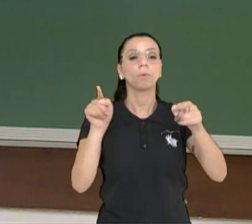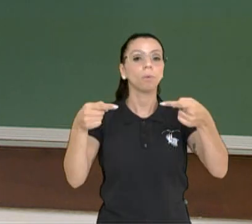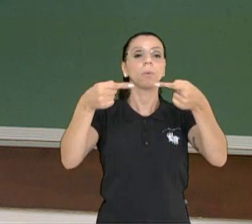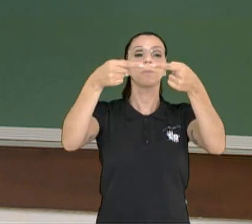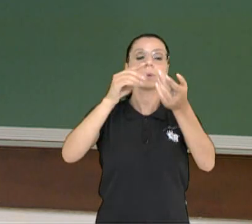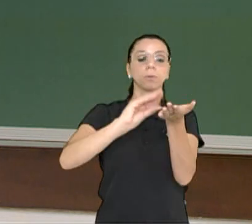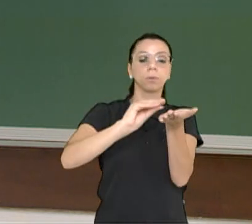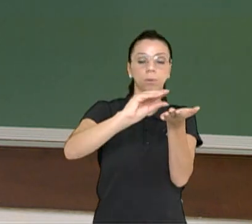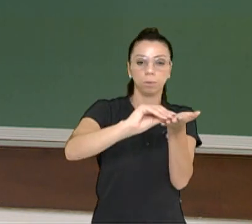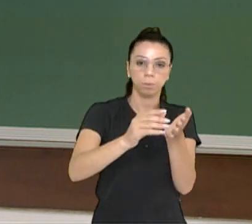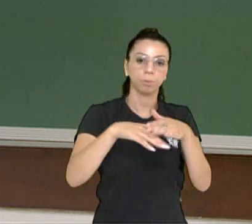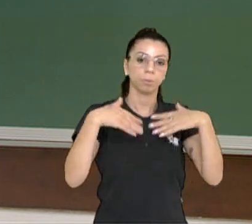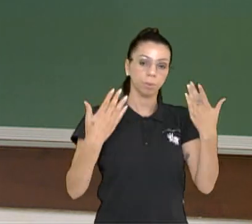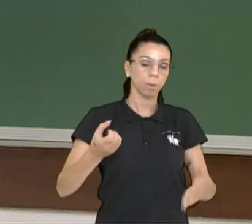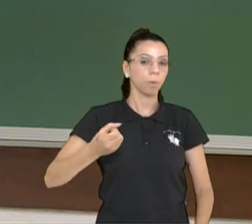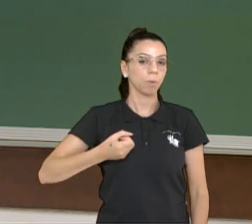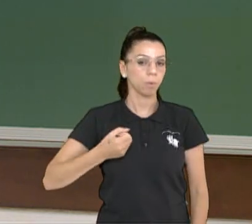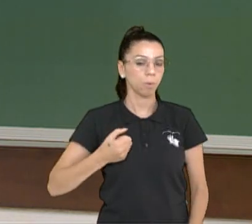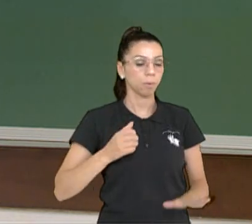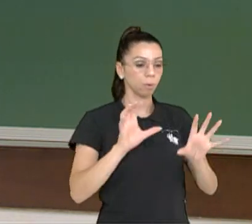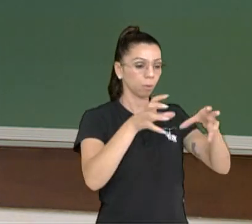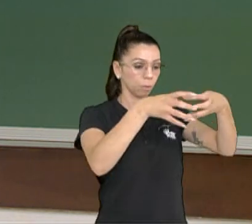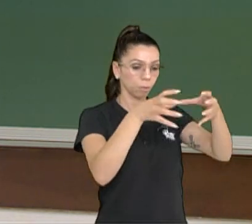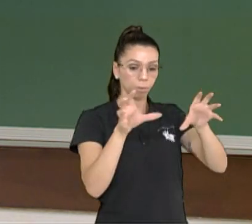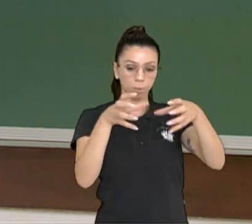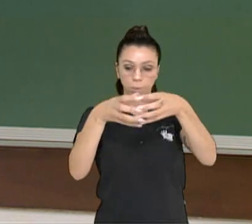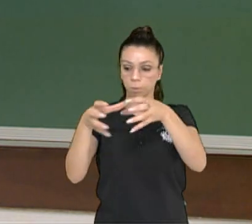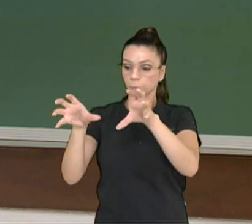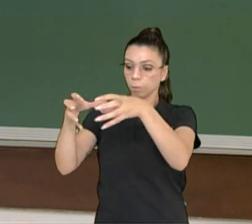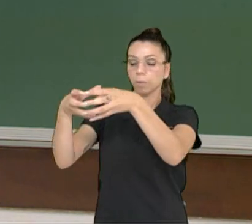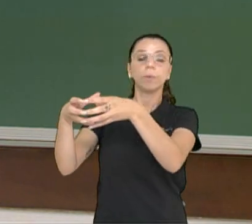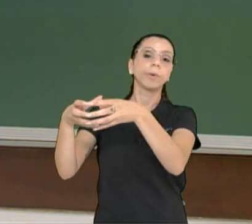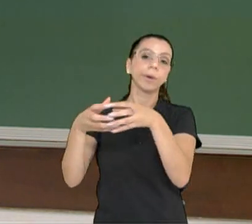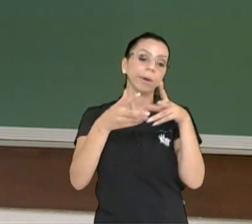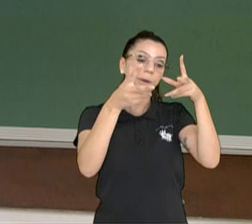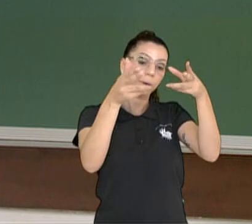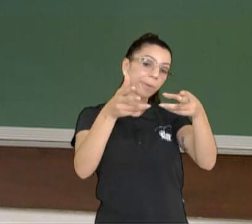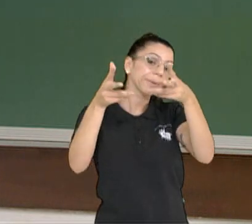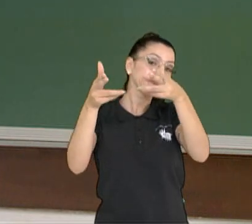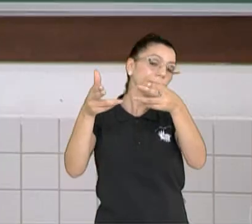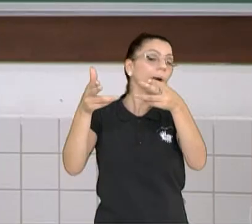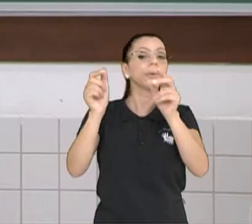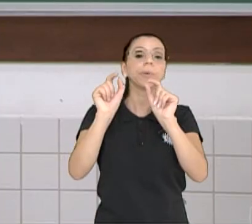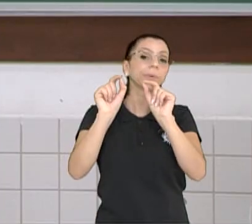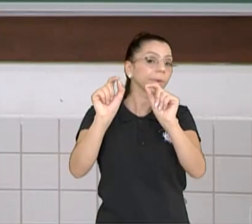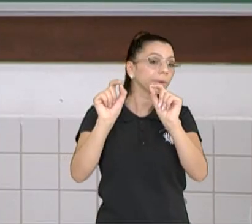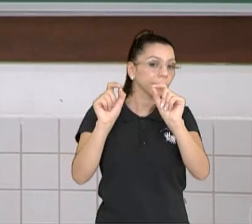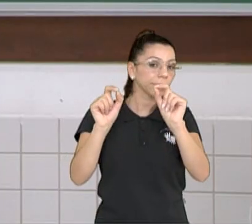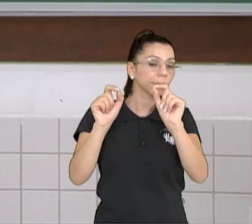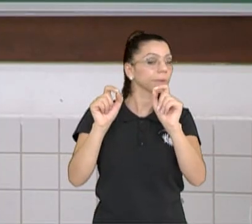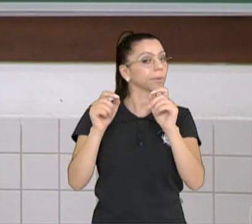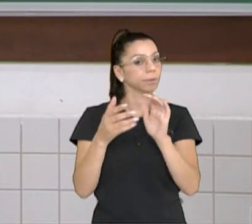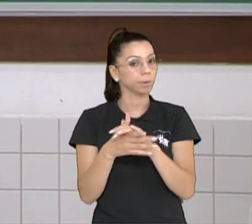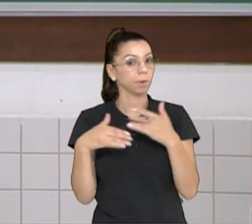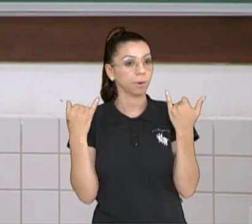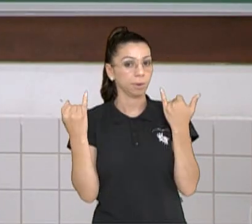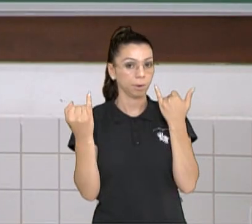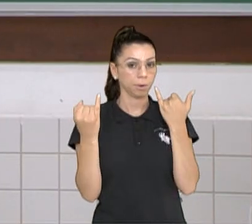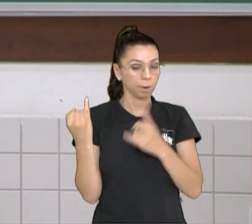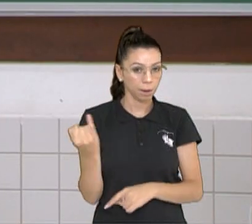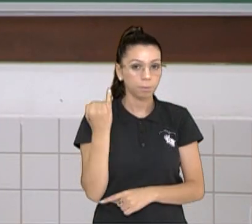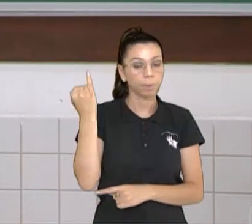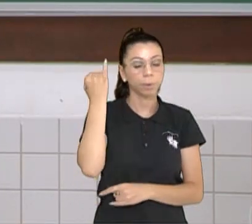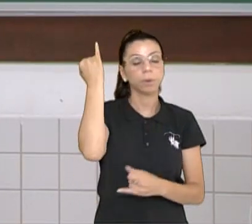Assim, o número de elementos de cada classe será igual a... Então, vejam mais uma vez a importância de ler